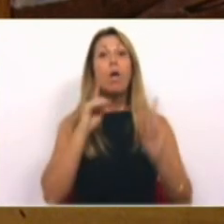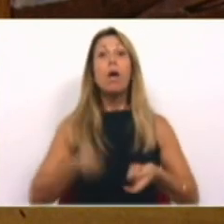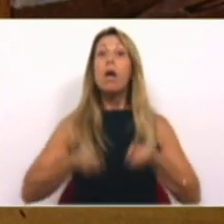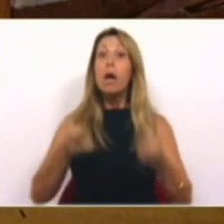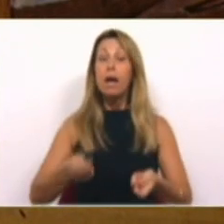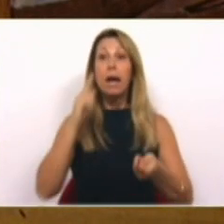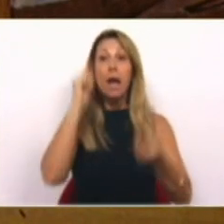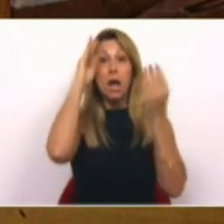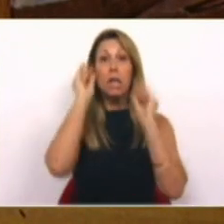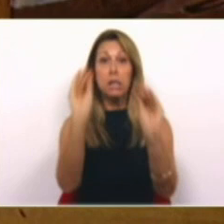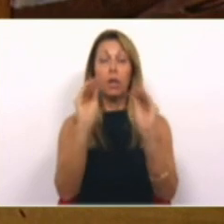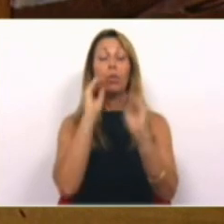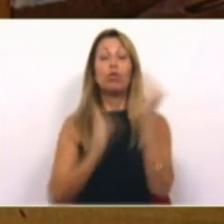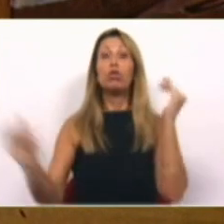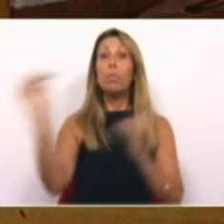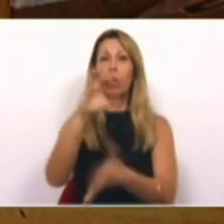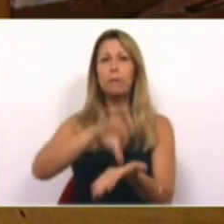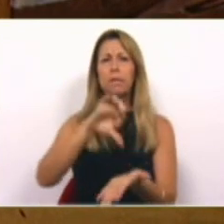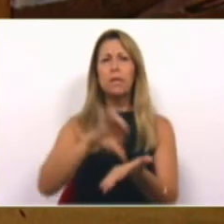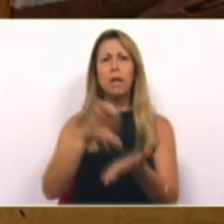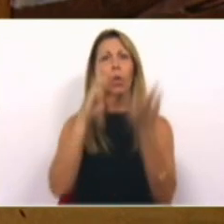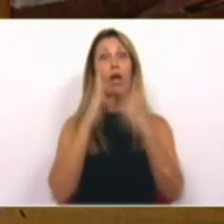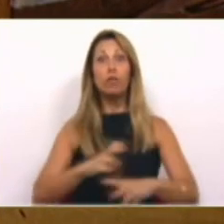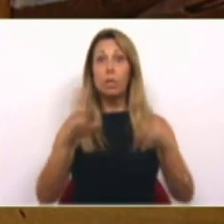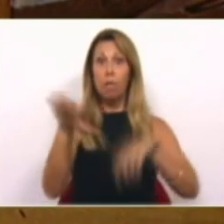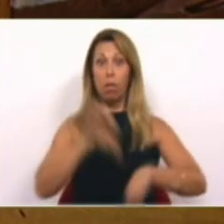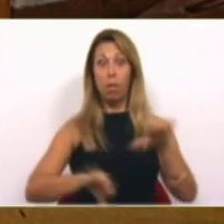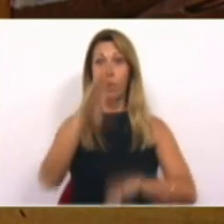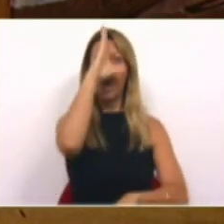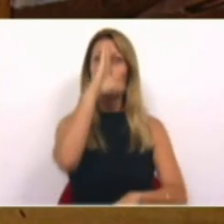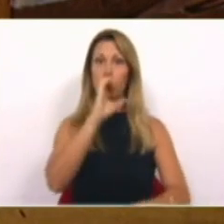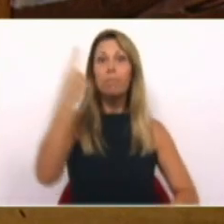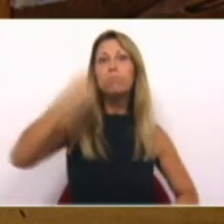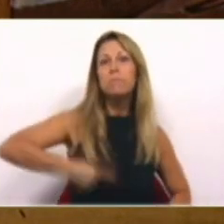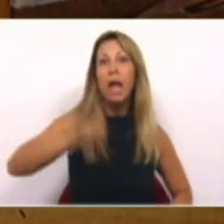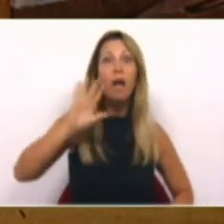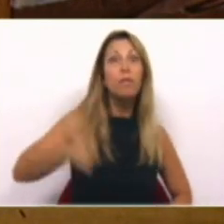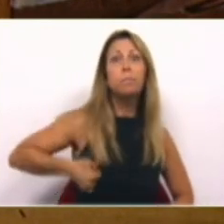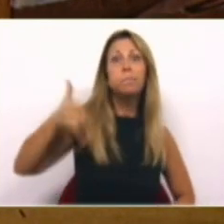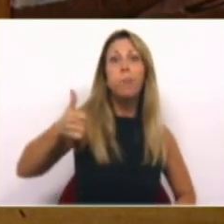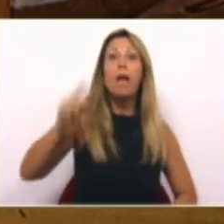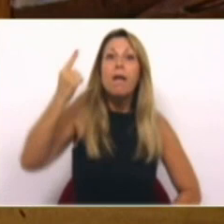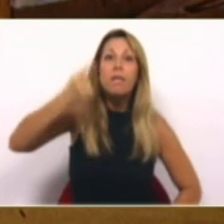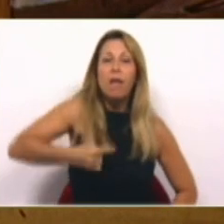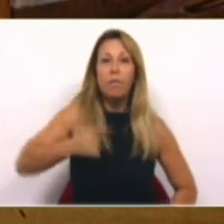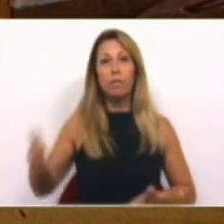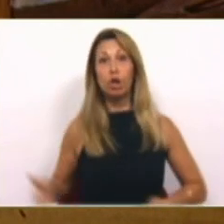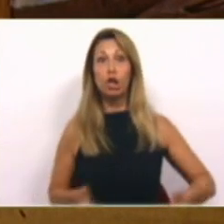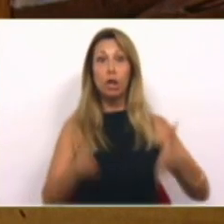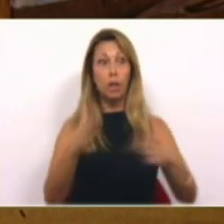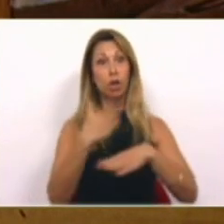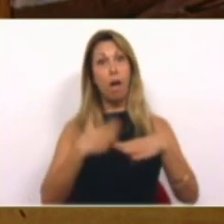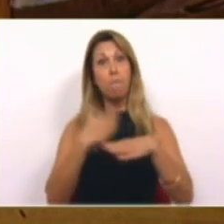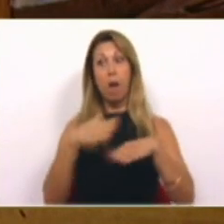de investigação, nos laboratórios do Estado, deve ser uma prioridade, deve ter uma estratégia a médio e